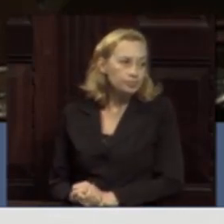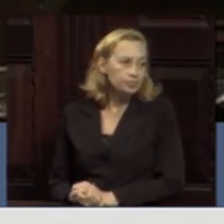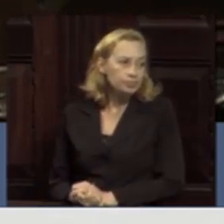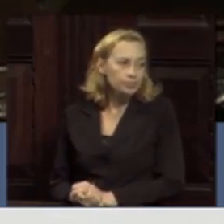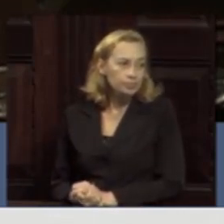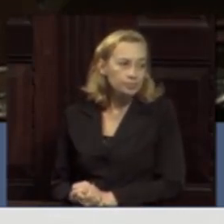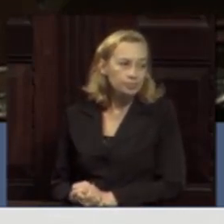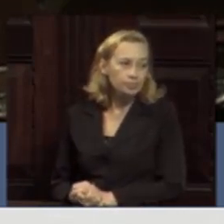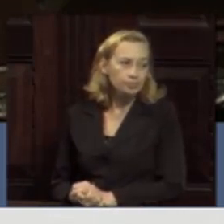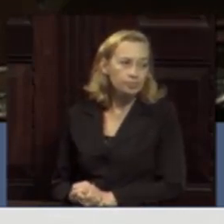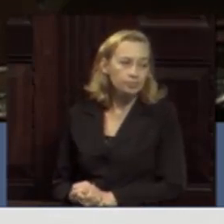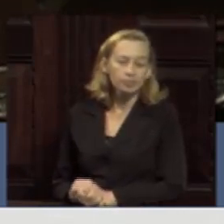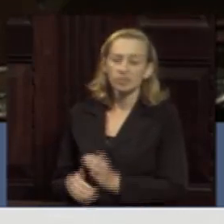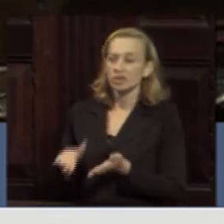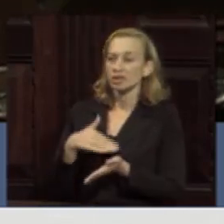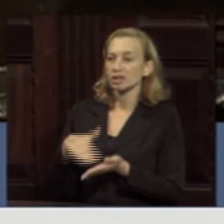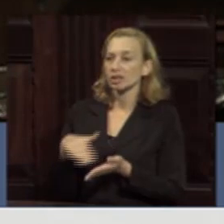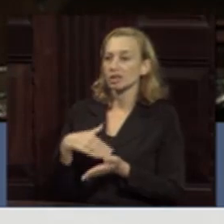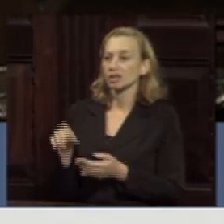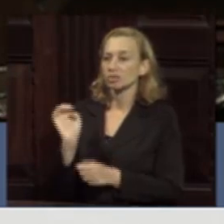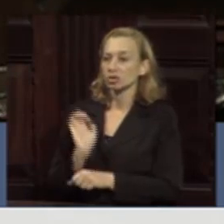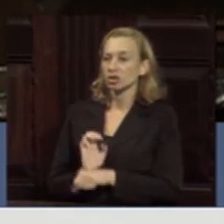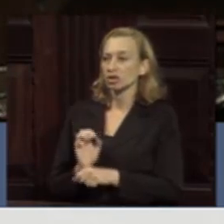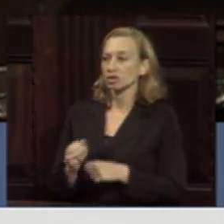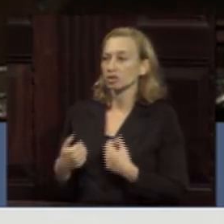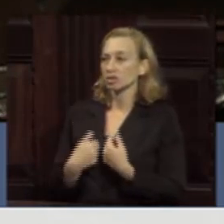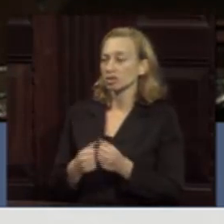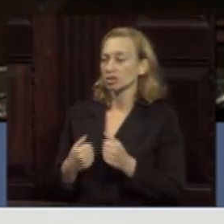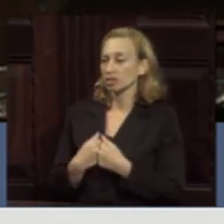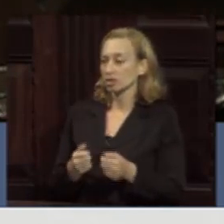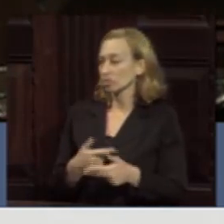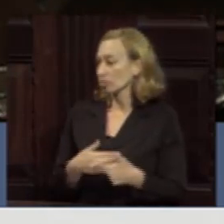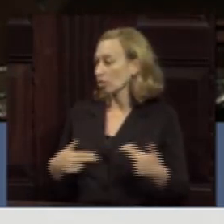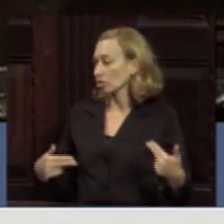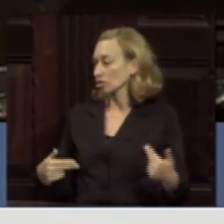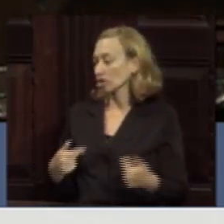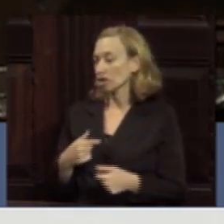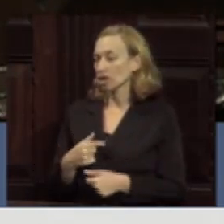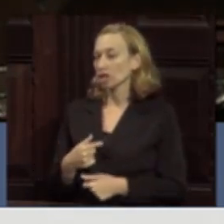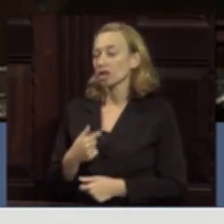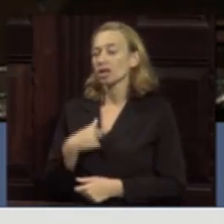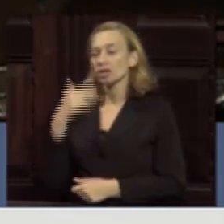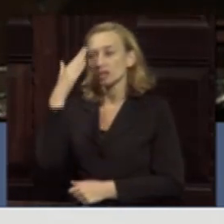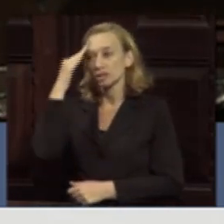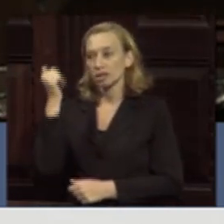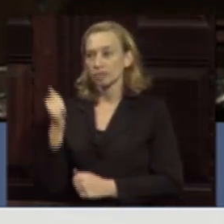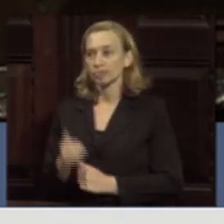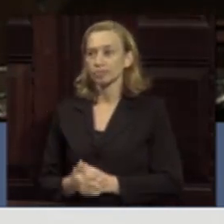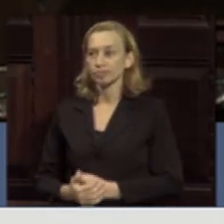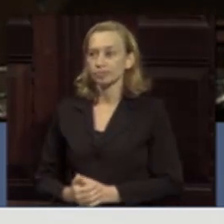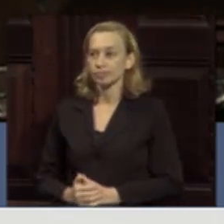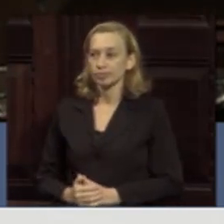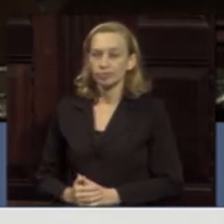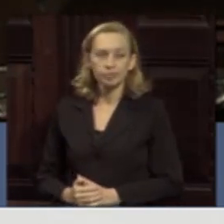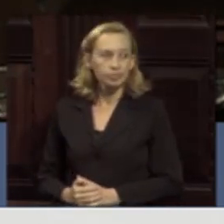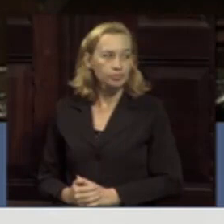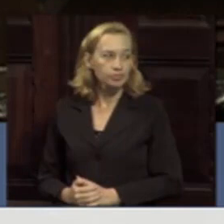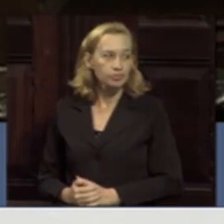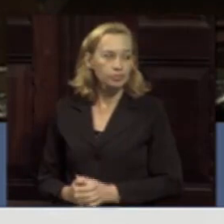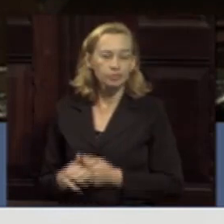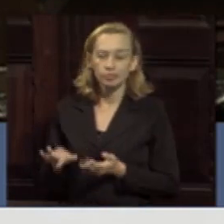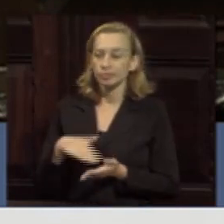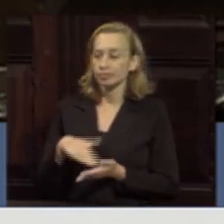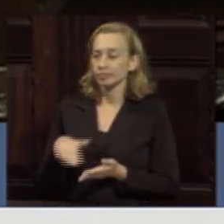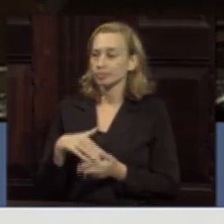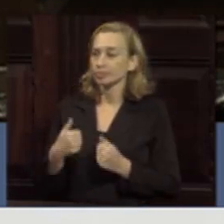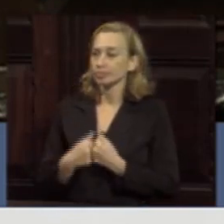Trilhos, com a Secretaria de Estado de Transportes, eu soube, deputados, eu vou encerrar, que a Secretaria de